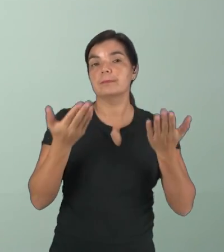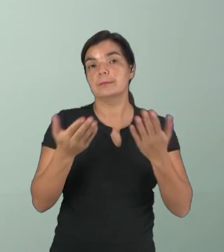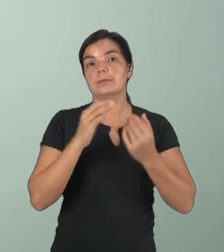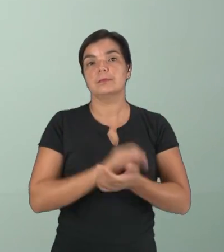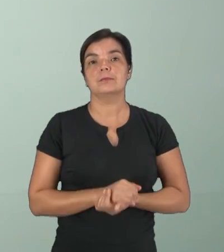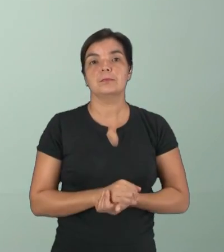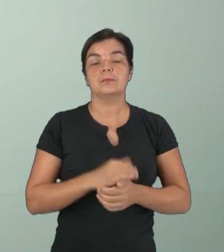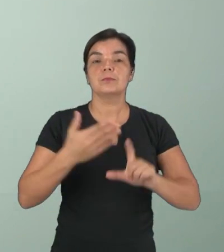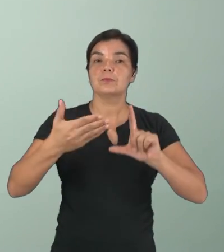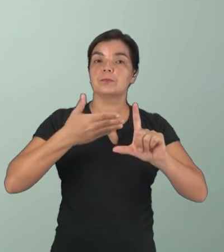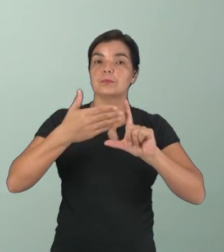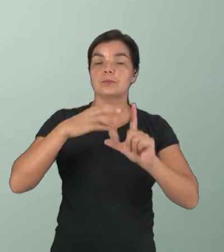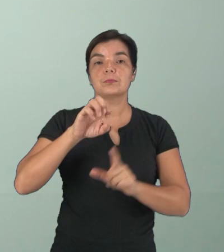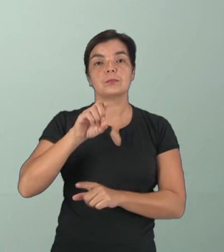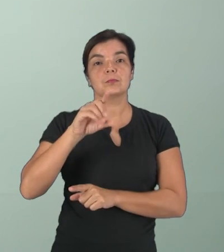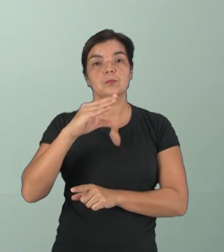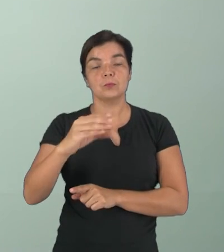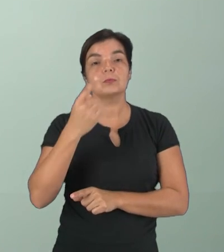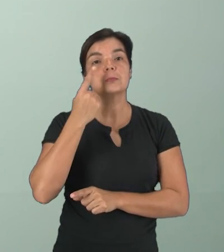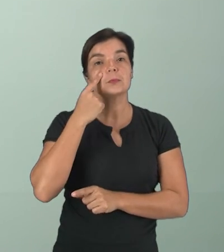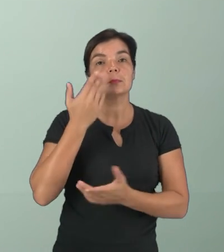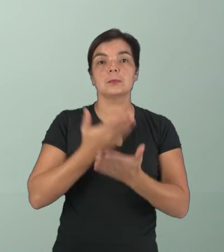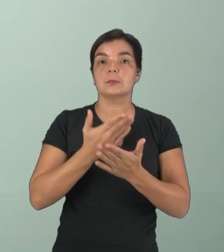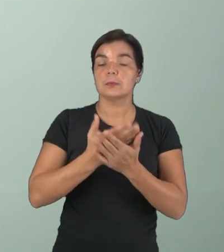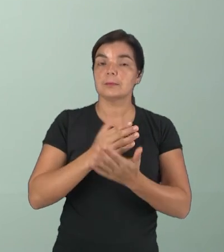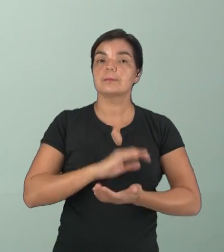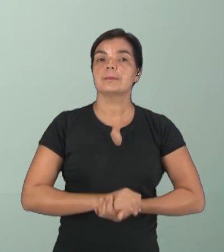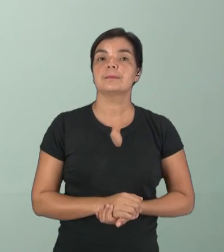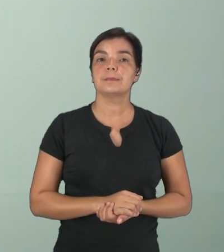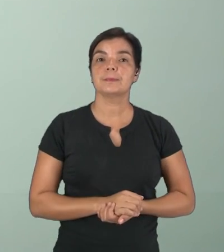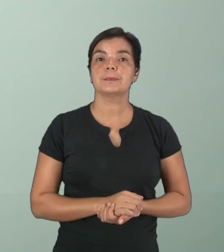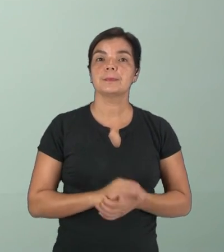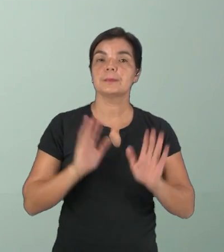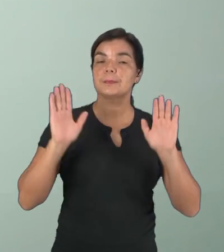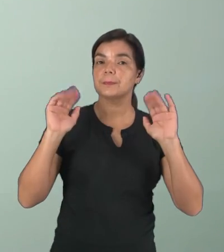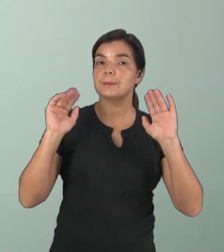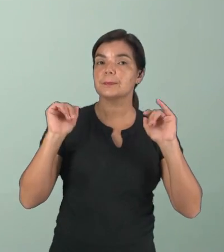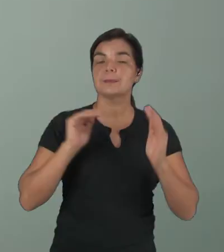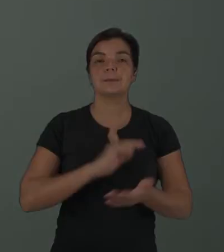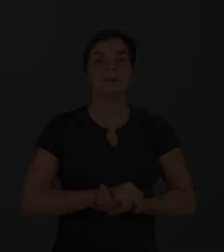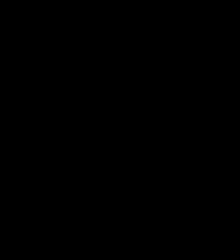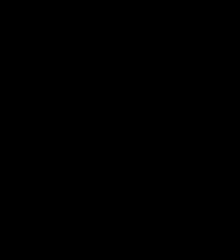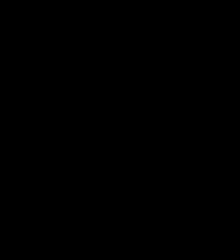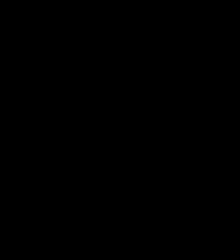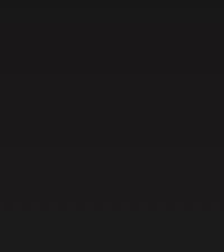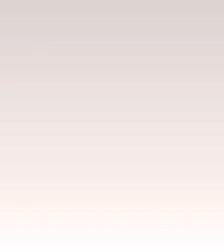Então, não deixem de acessar a plataforma Eduque para ver essa e outras aulas, tá certo? Até mais!